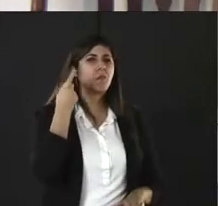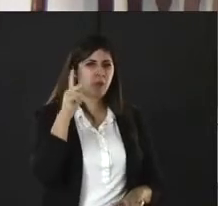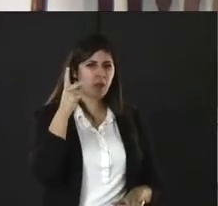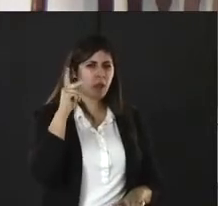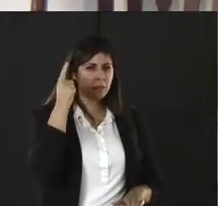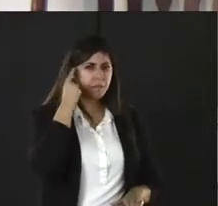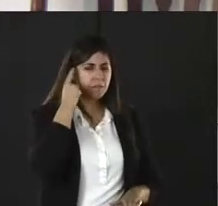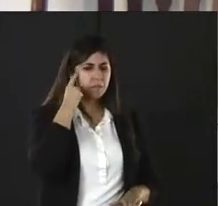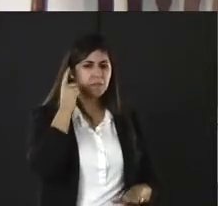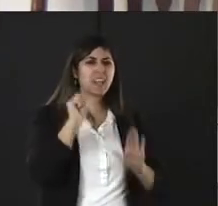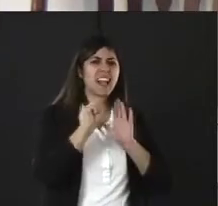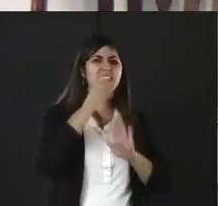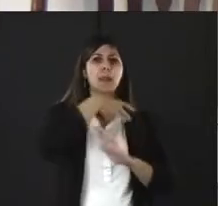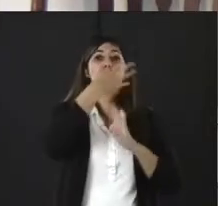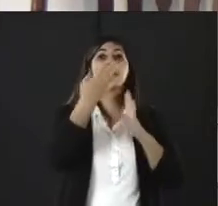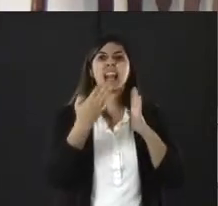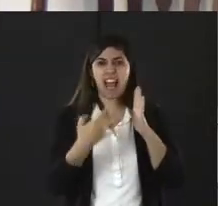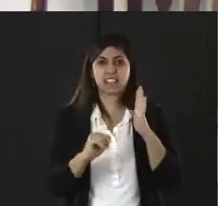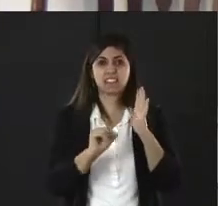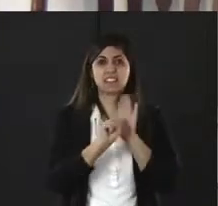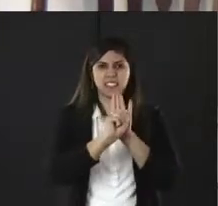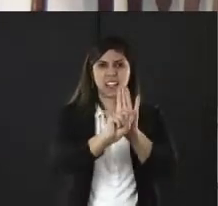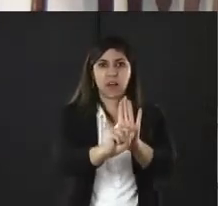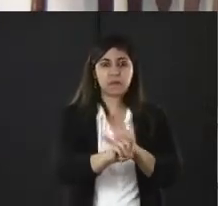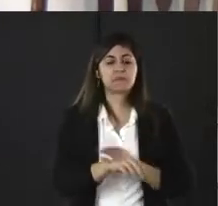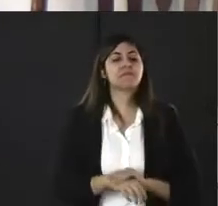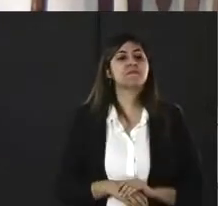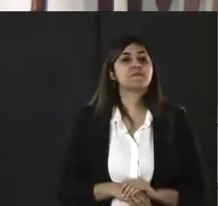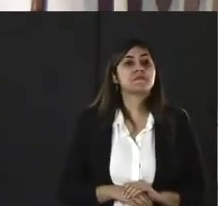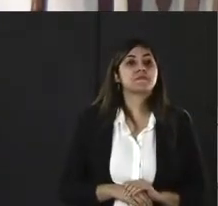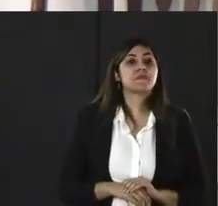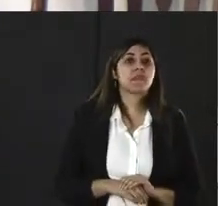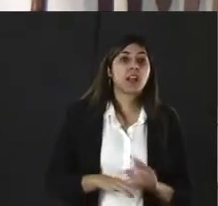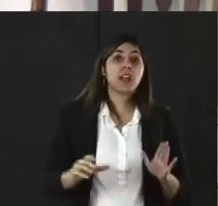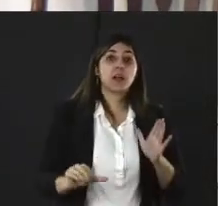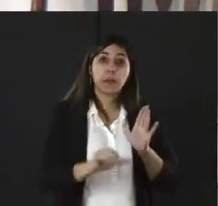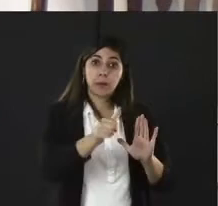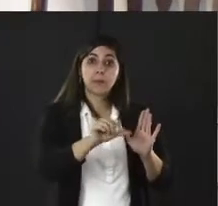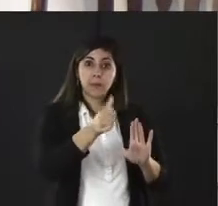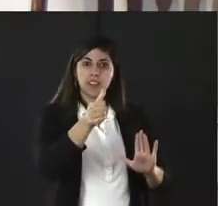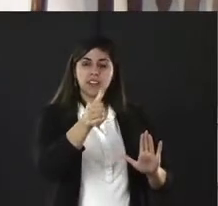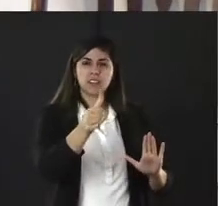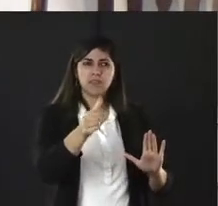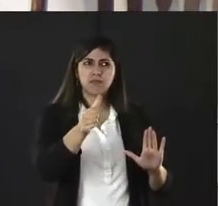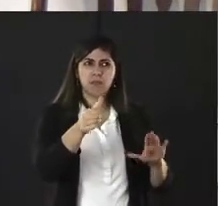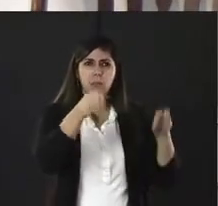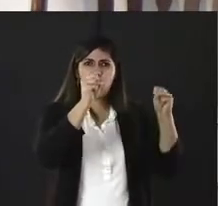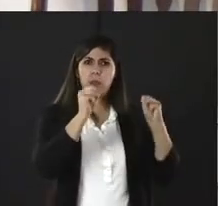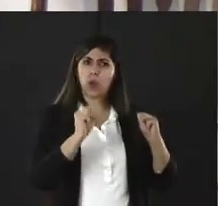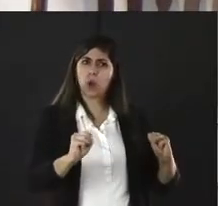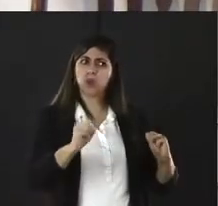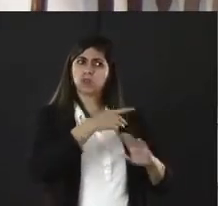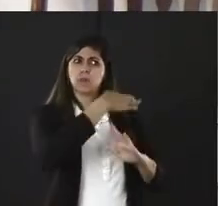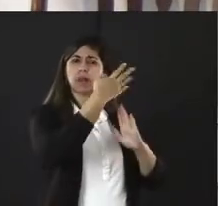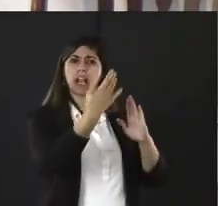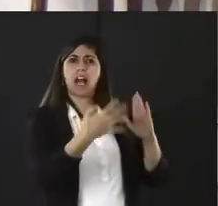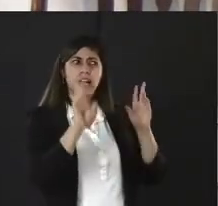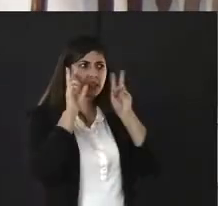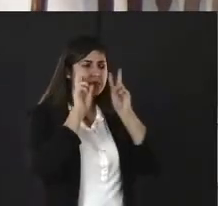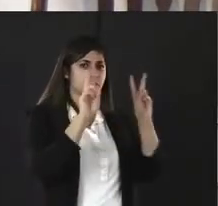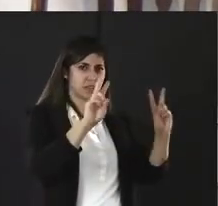um sinal na bíblia olha o primeiro sinal sinal assim de grande vulto que nós temos